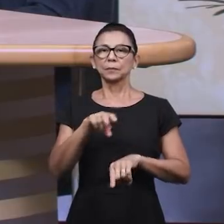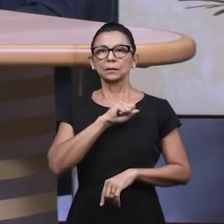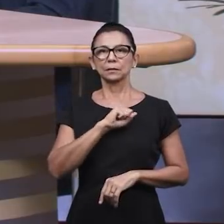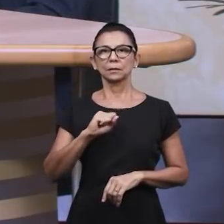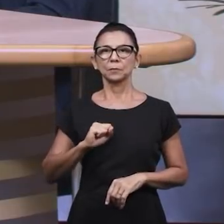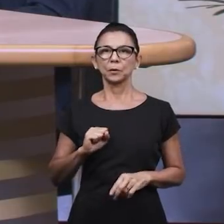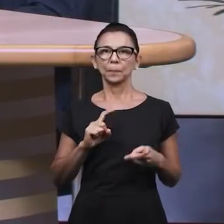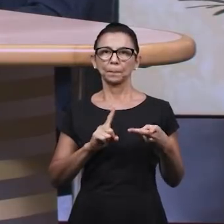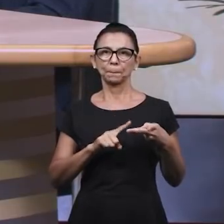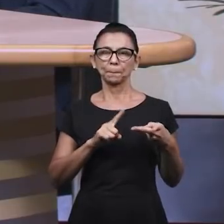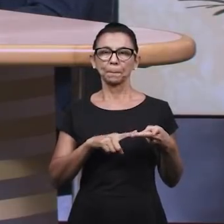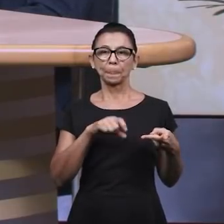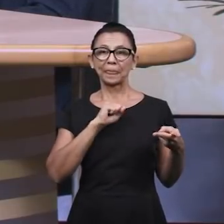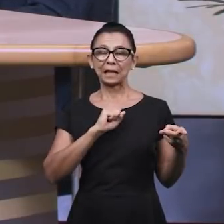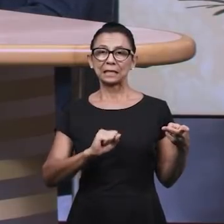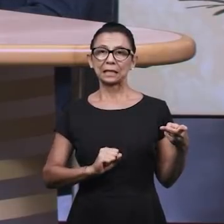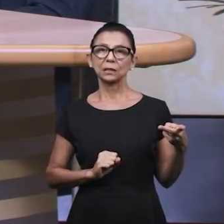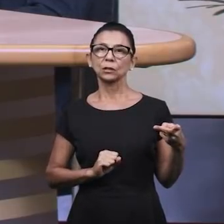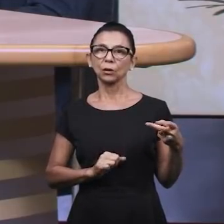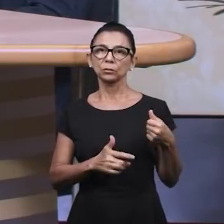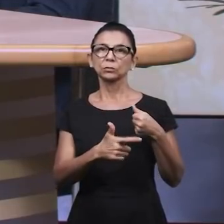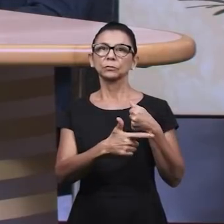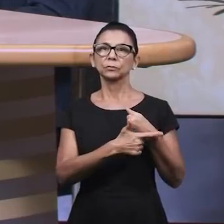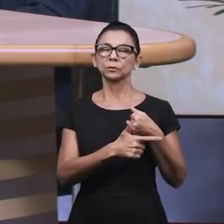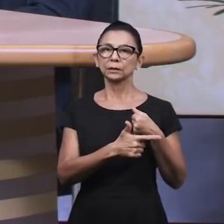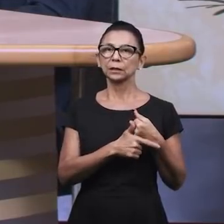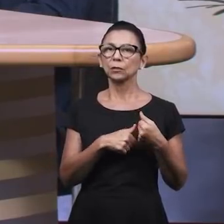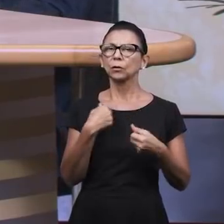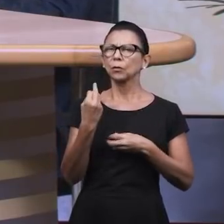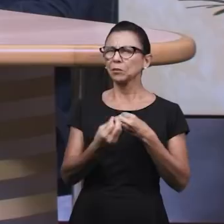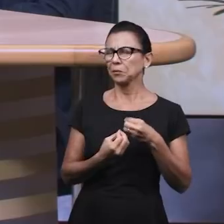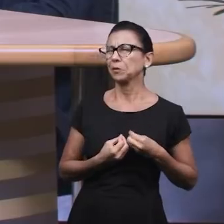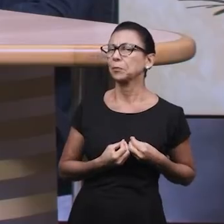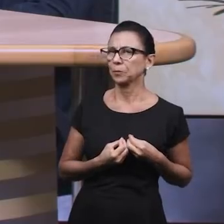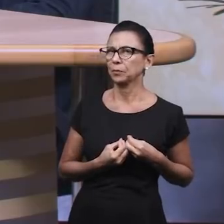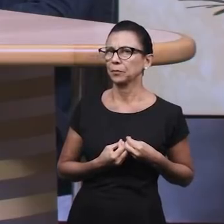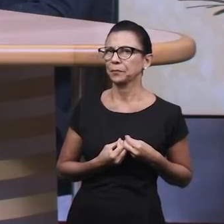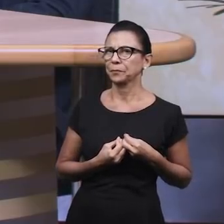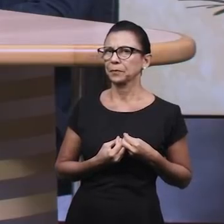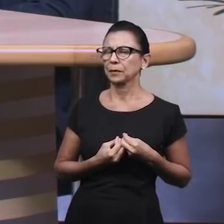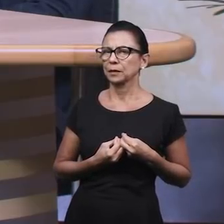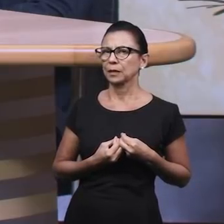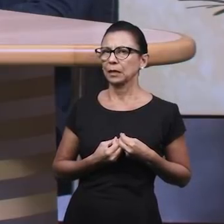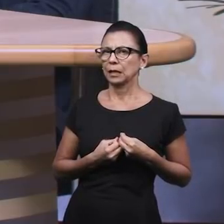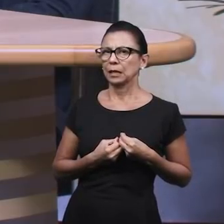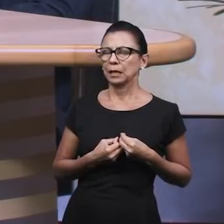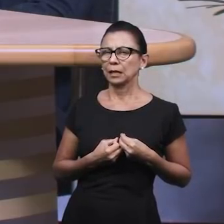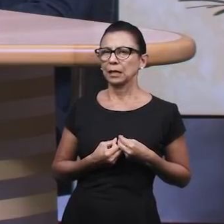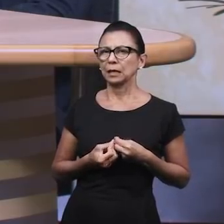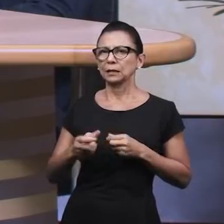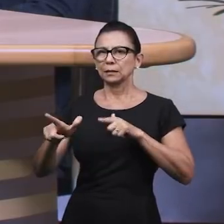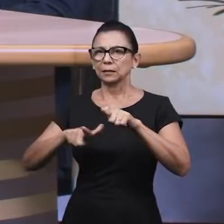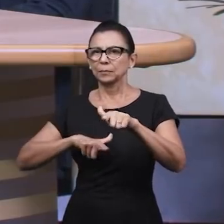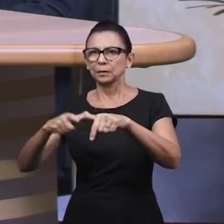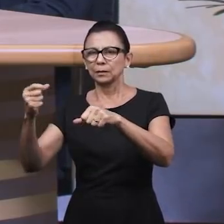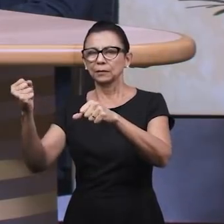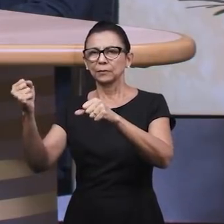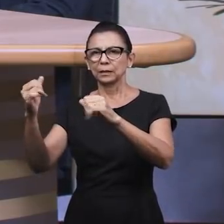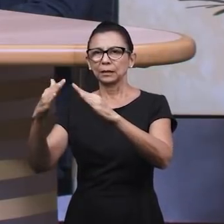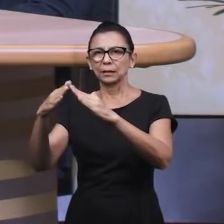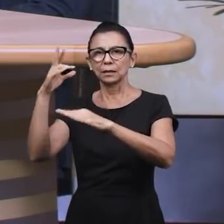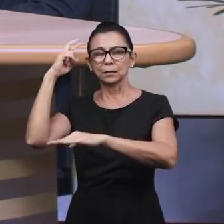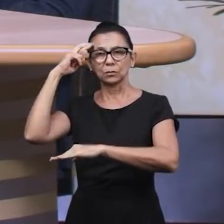como sacerdote, quando ele servia no templo, quando ele intercedeu a Deus por Saul. Ele amava